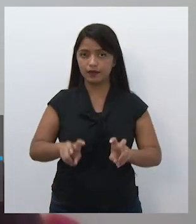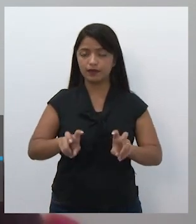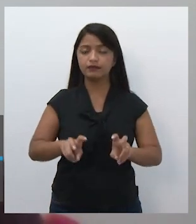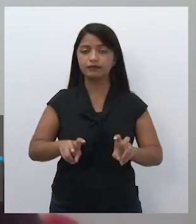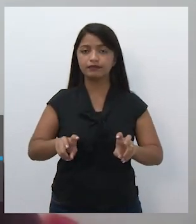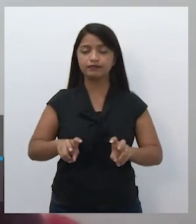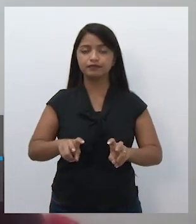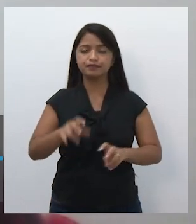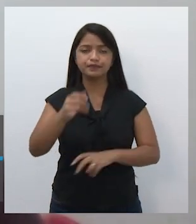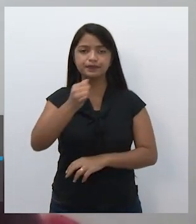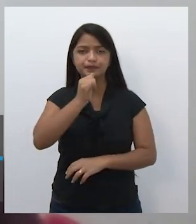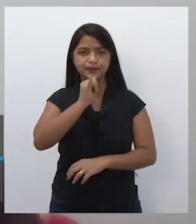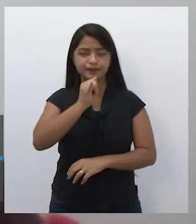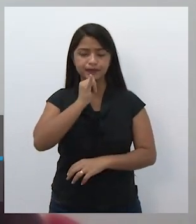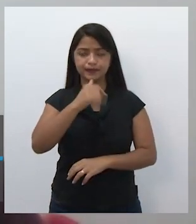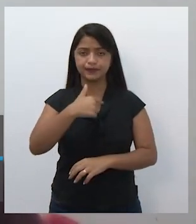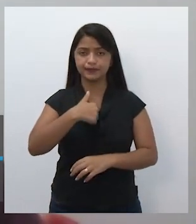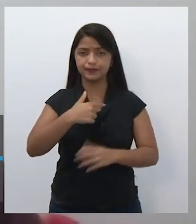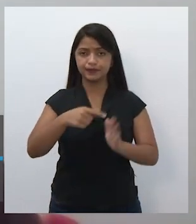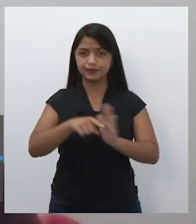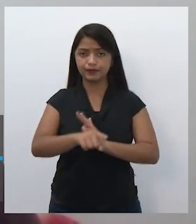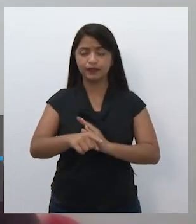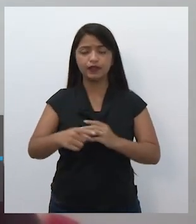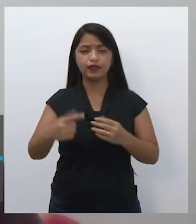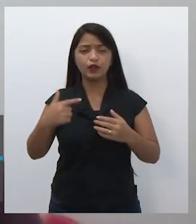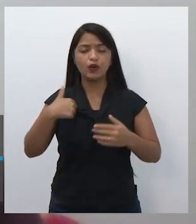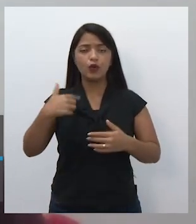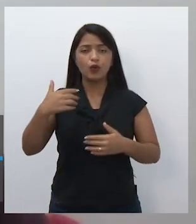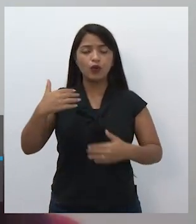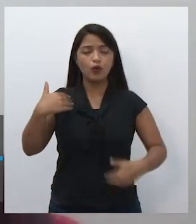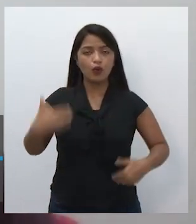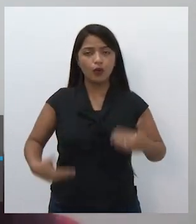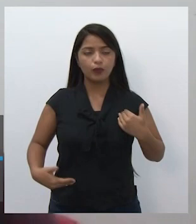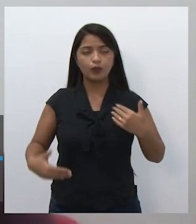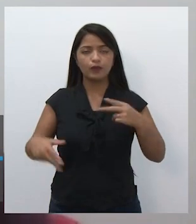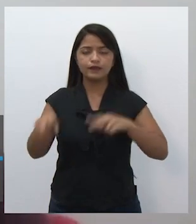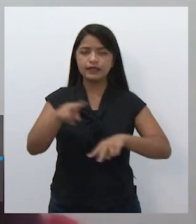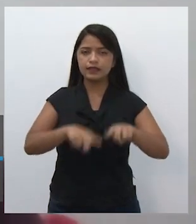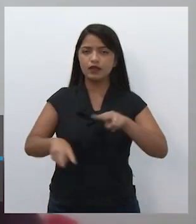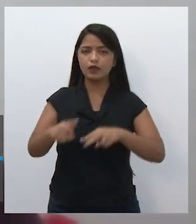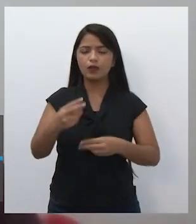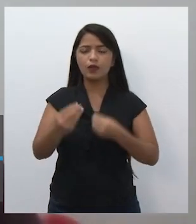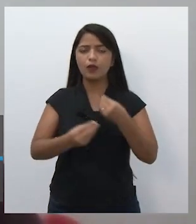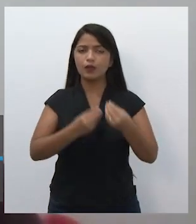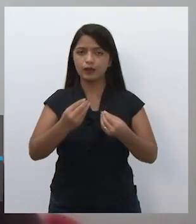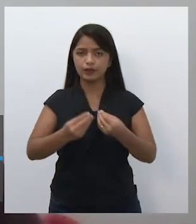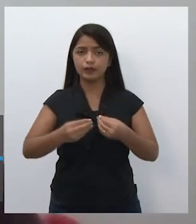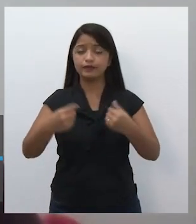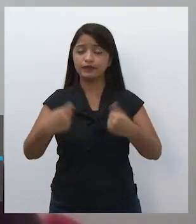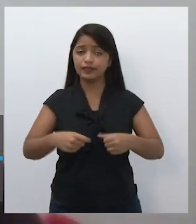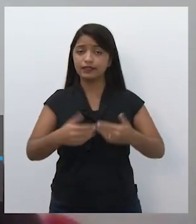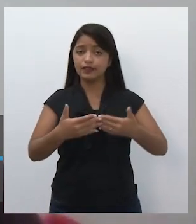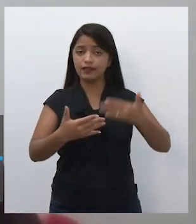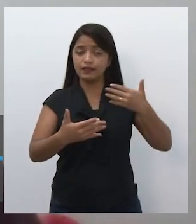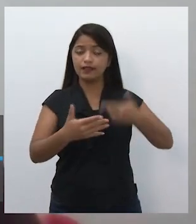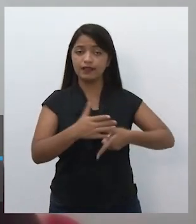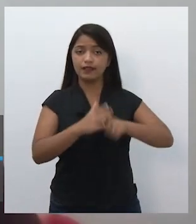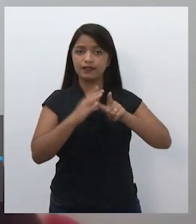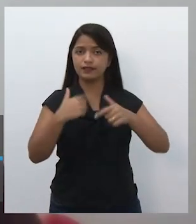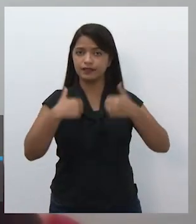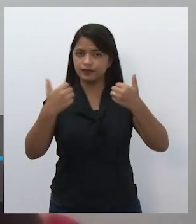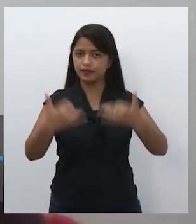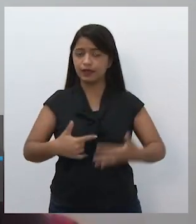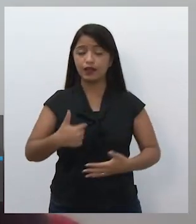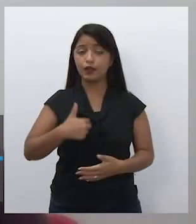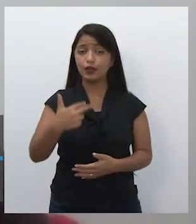Porque veja, quando eu coloco como se constrói as visões sobre o corpo, eu preciso dar repertório para esse aluno, né? Eu não posso chegar para um aluno da primeira série do ensino médio, primeiro dia